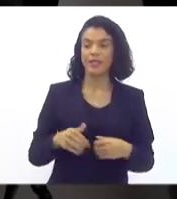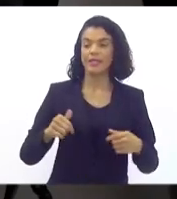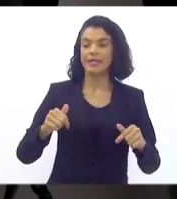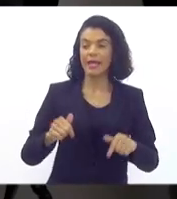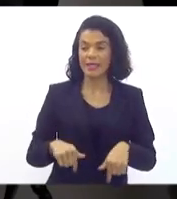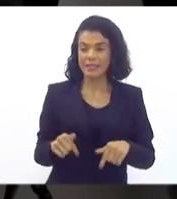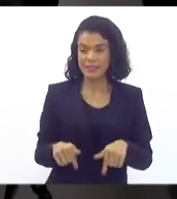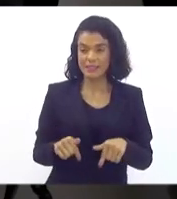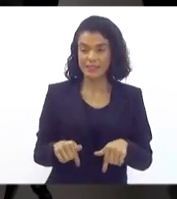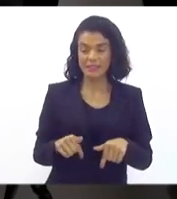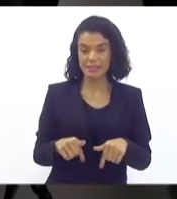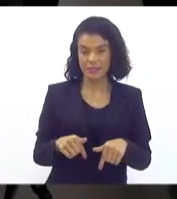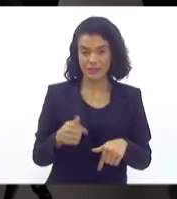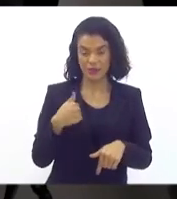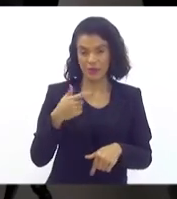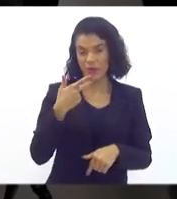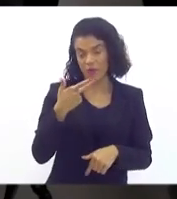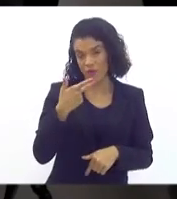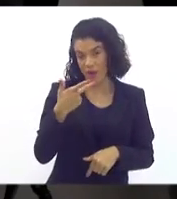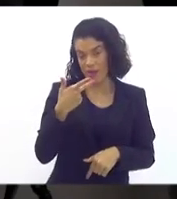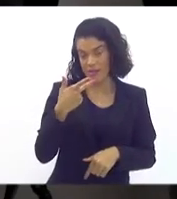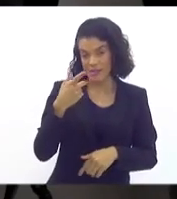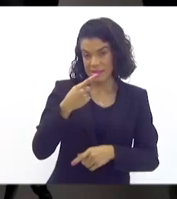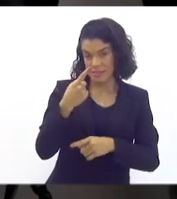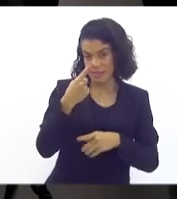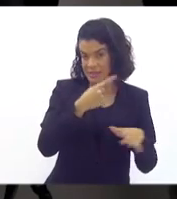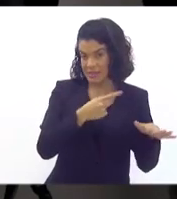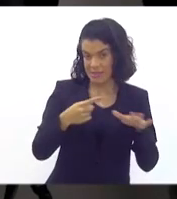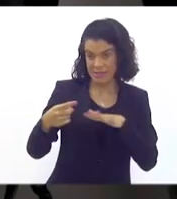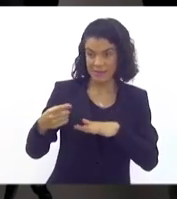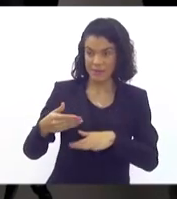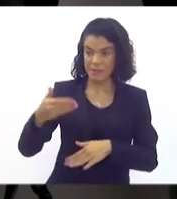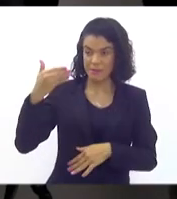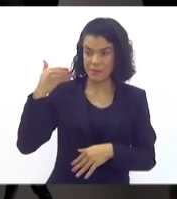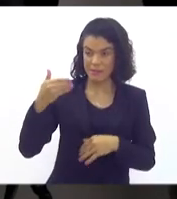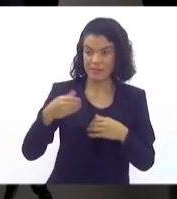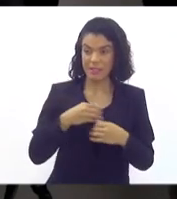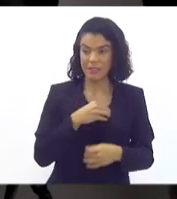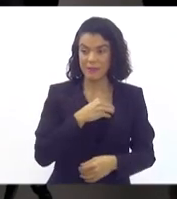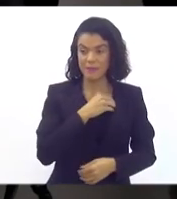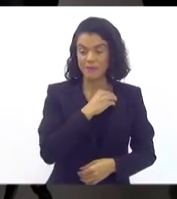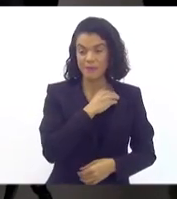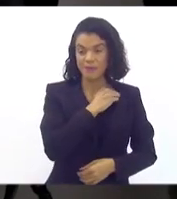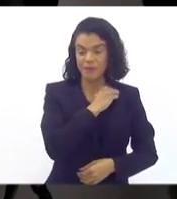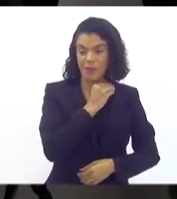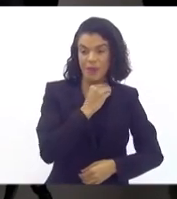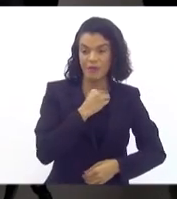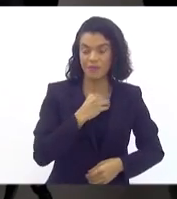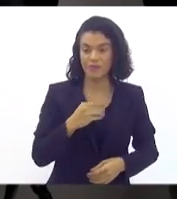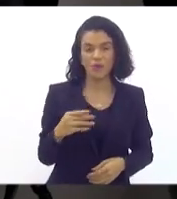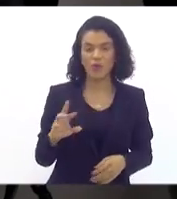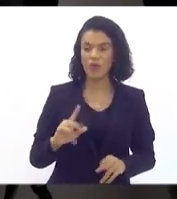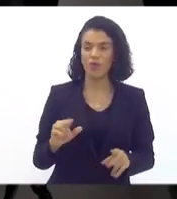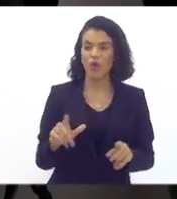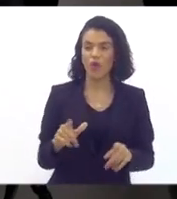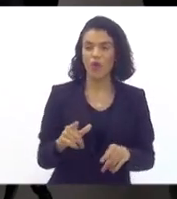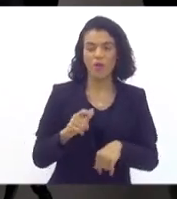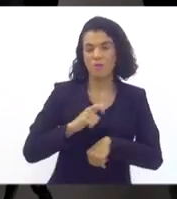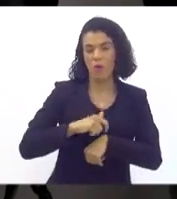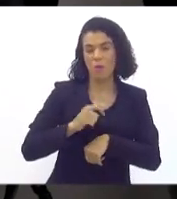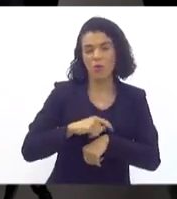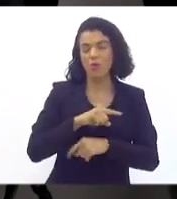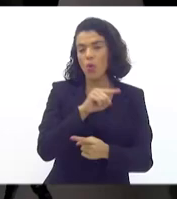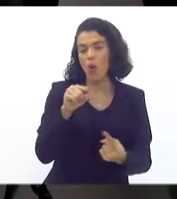quando eu me pronunciei na semana passada não foi momento algum né